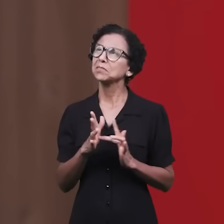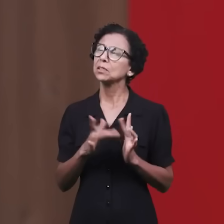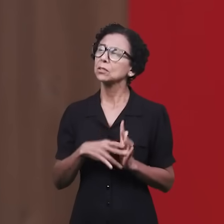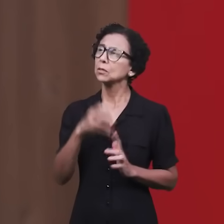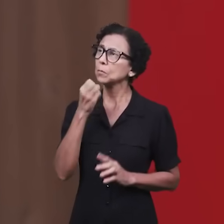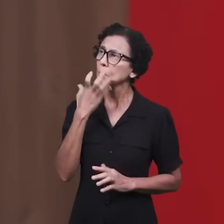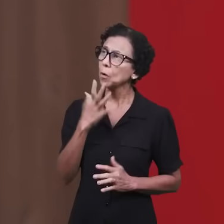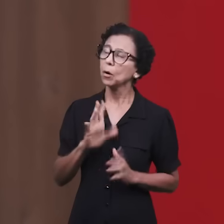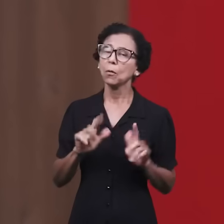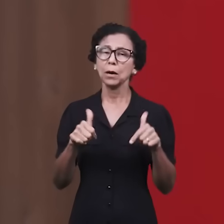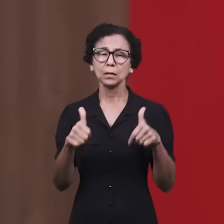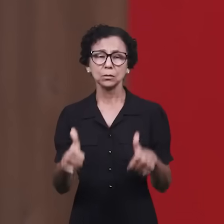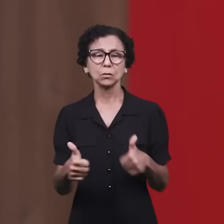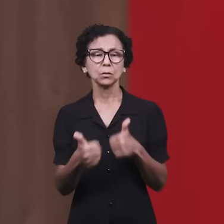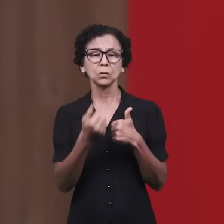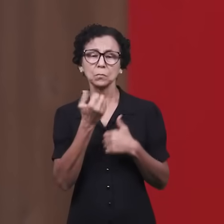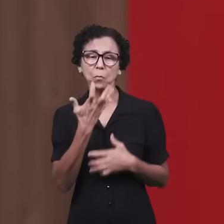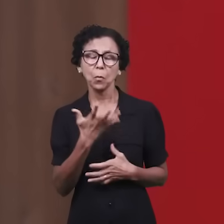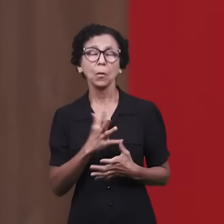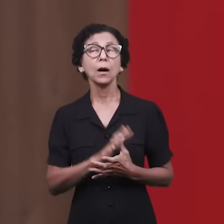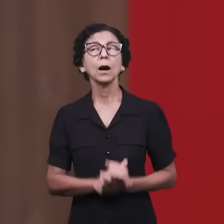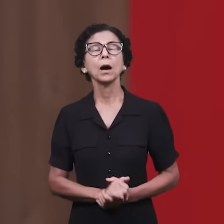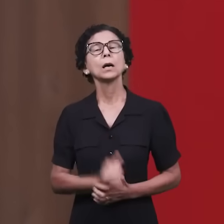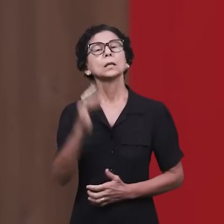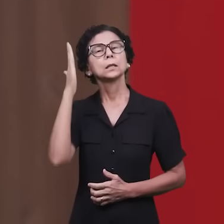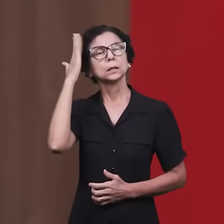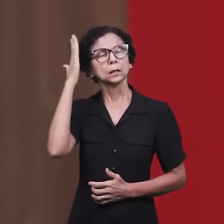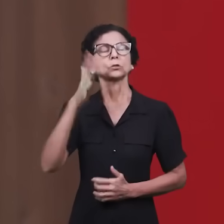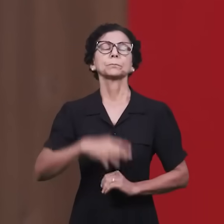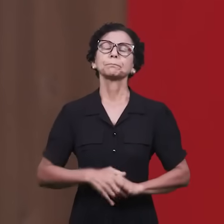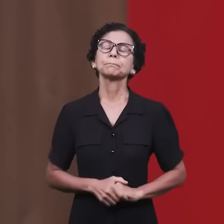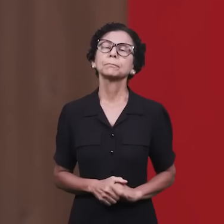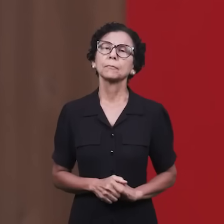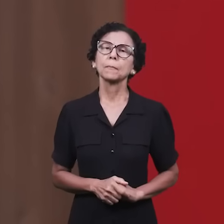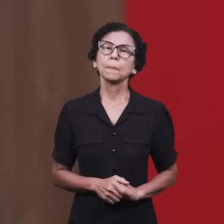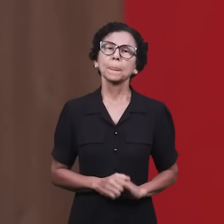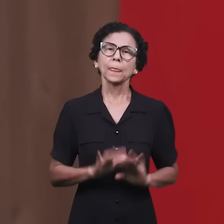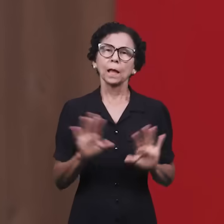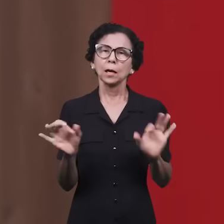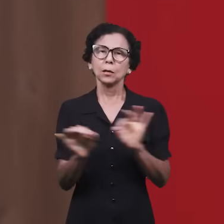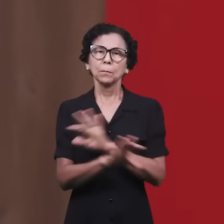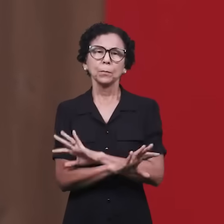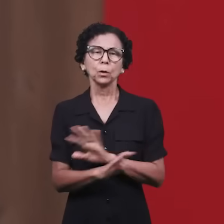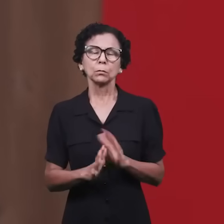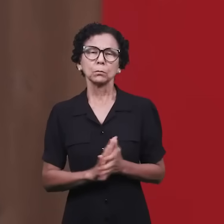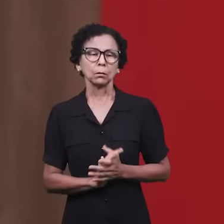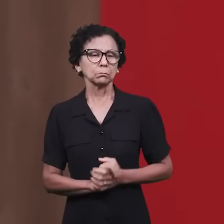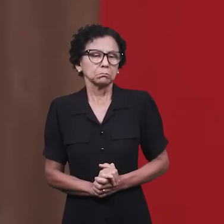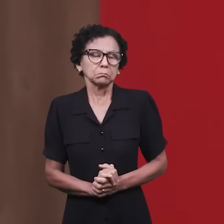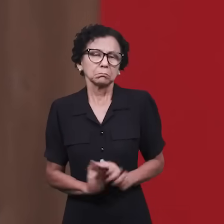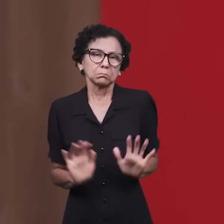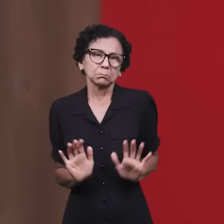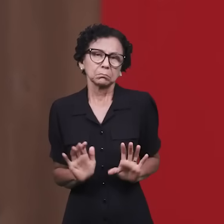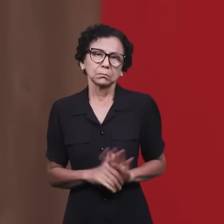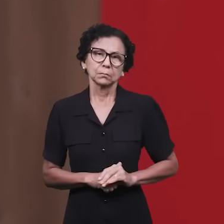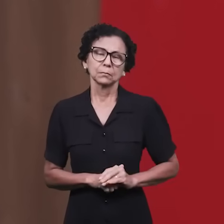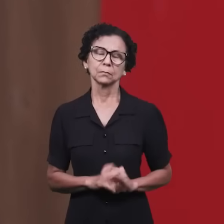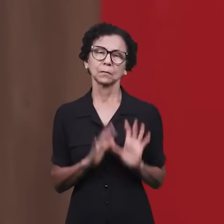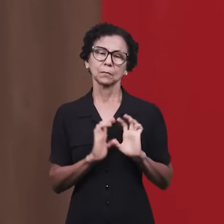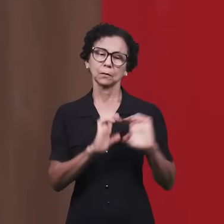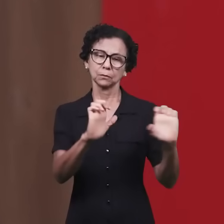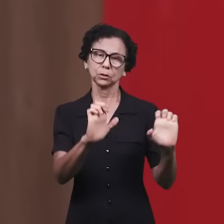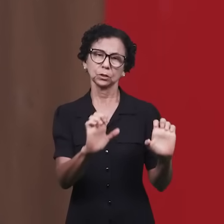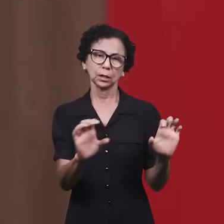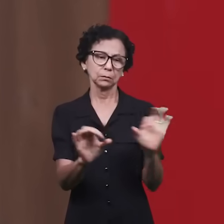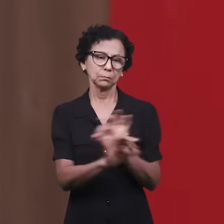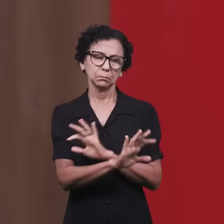bondade, fazer isso, isso é fácil dele entender. Então, quando ele seculariza, ele fala, não, o evangelho está aqui, ó. Aquele que não quiser que faça você, não faça